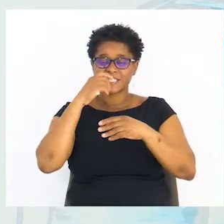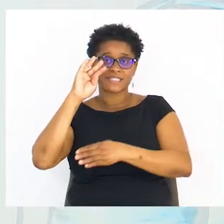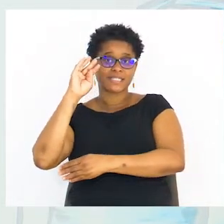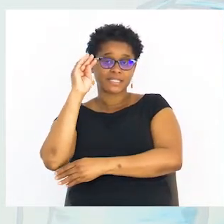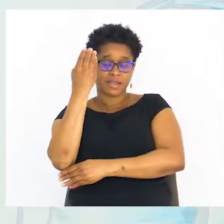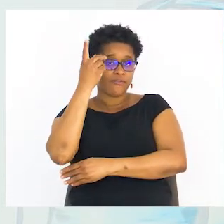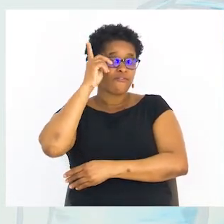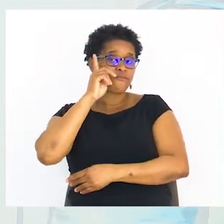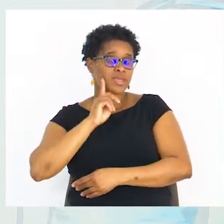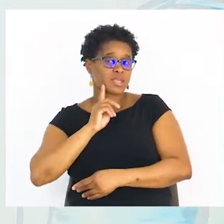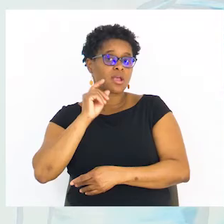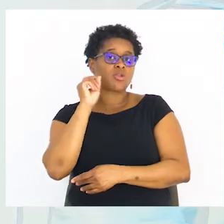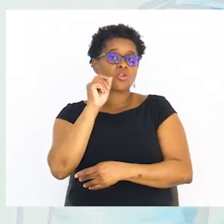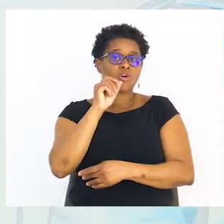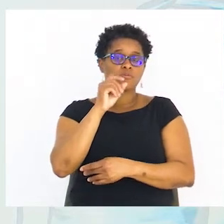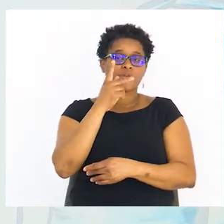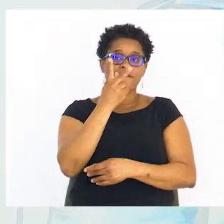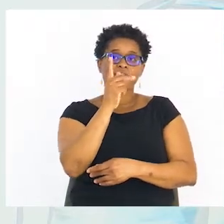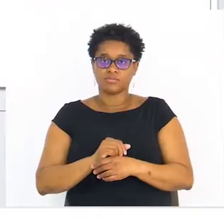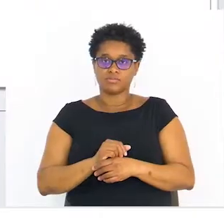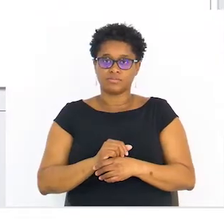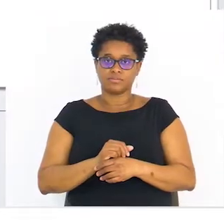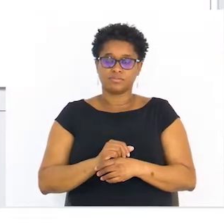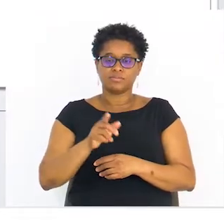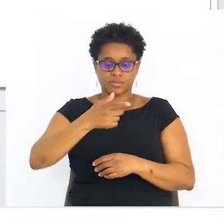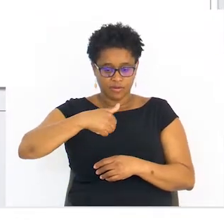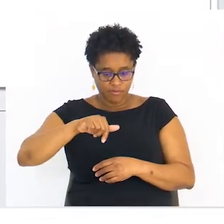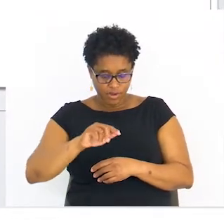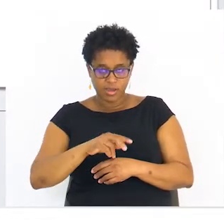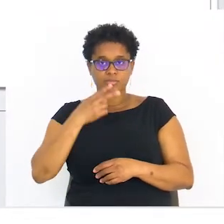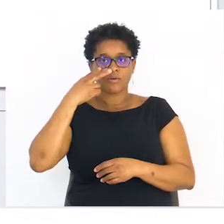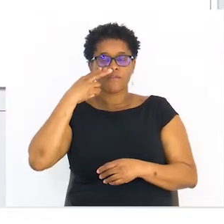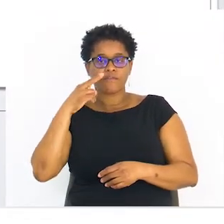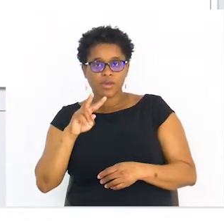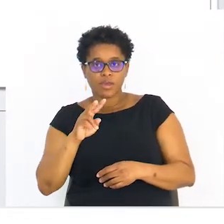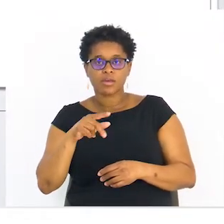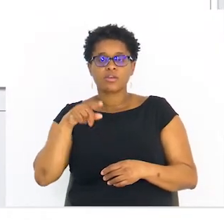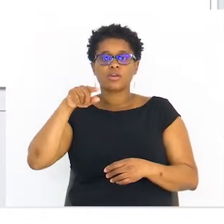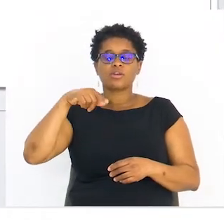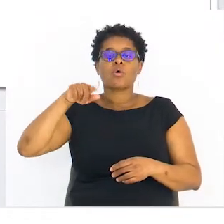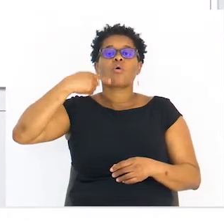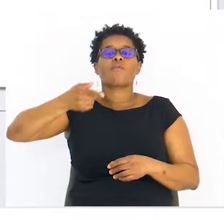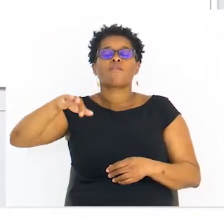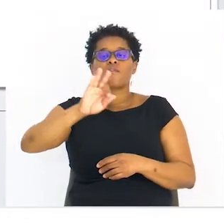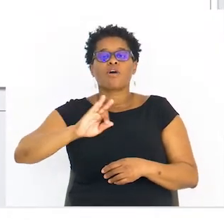feminina de nome Vênus. Vamos ver de uma outra forma.